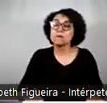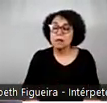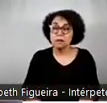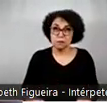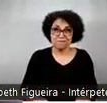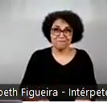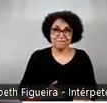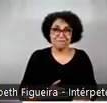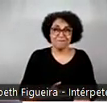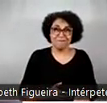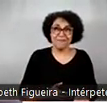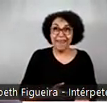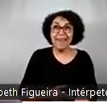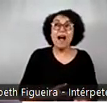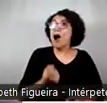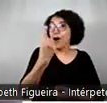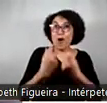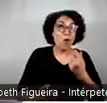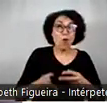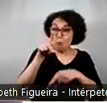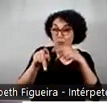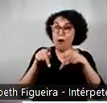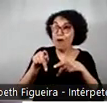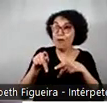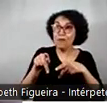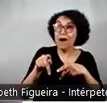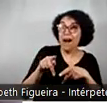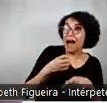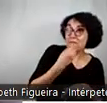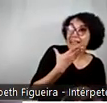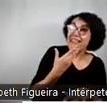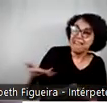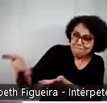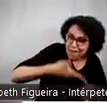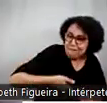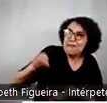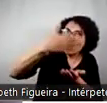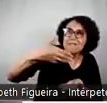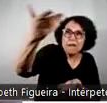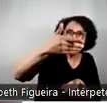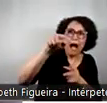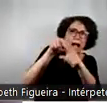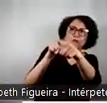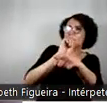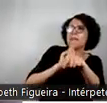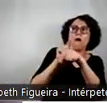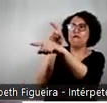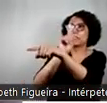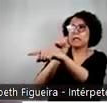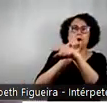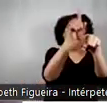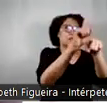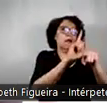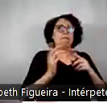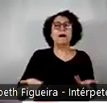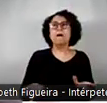que é acolhido no Brasil, né? E a posição subjetiva dessa pessoa que tem condição de refúgio, né, está sempre condicionada, né? Que ela